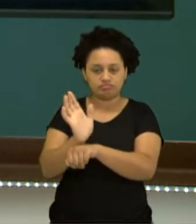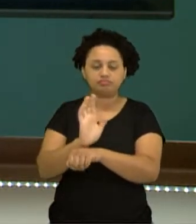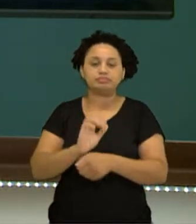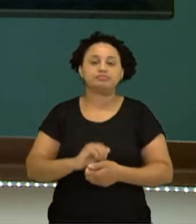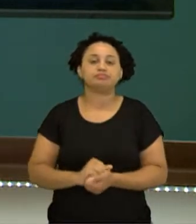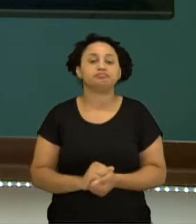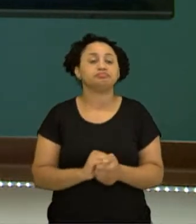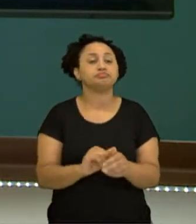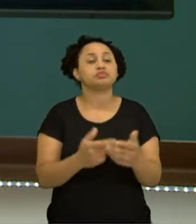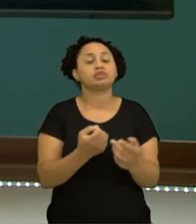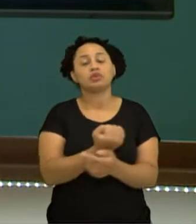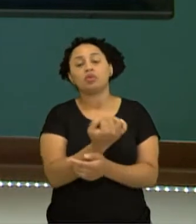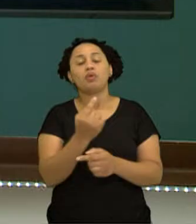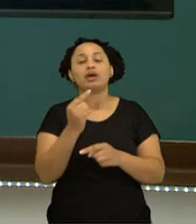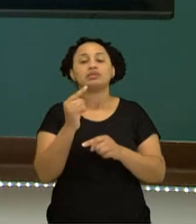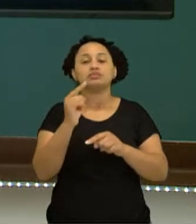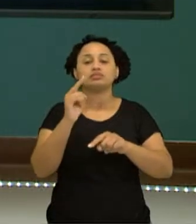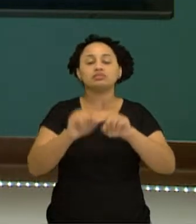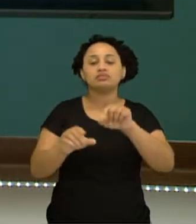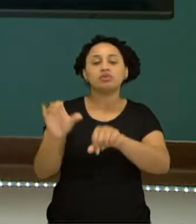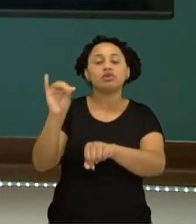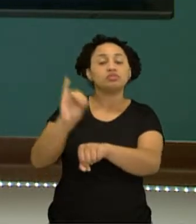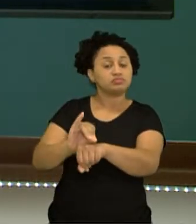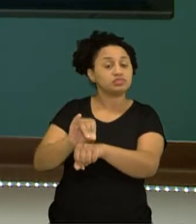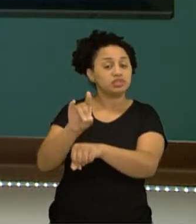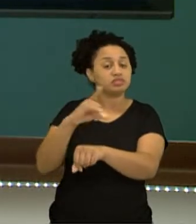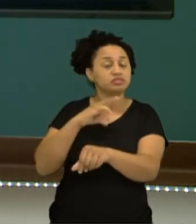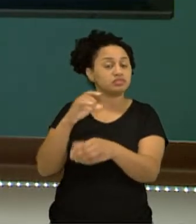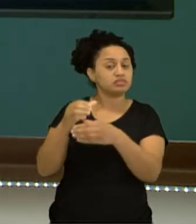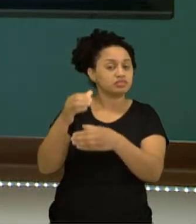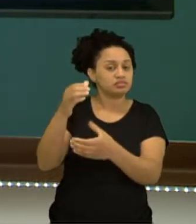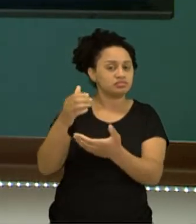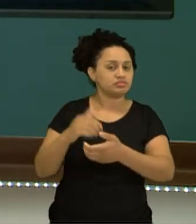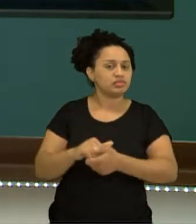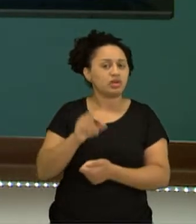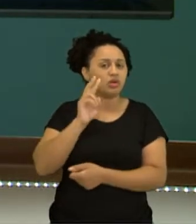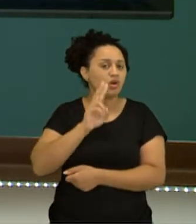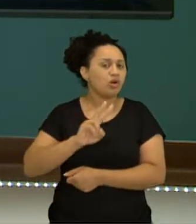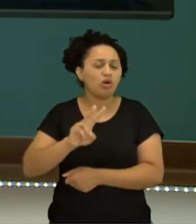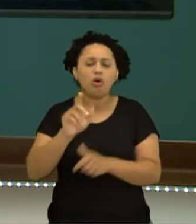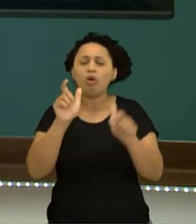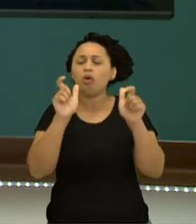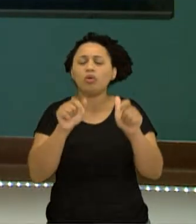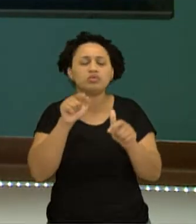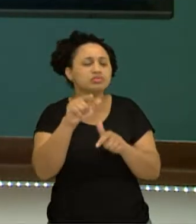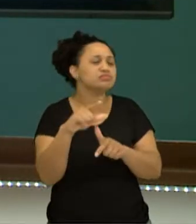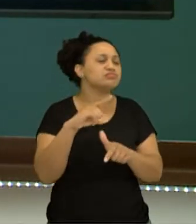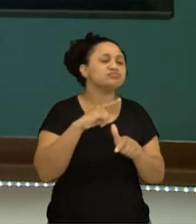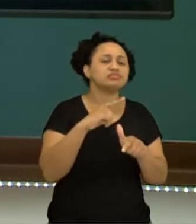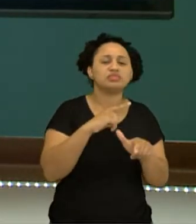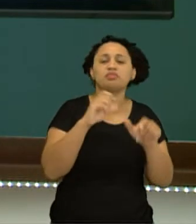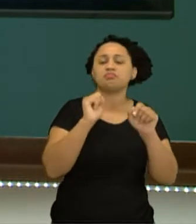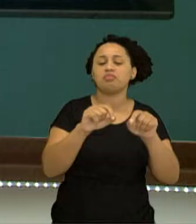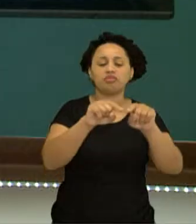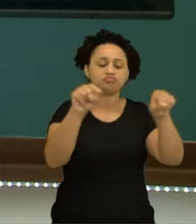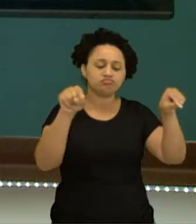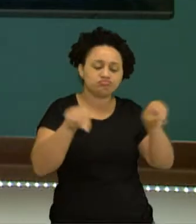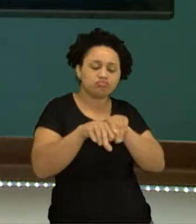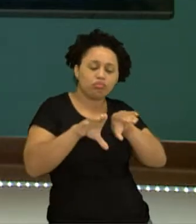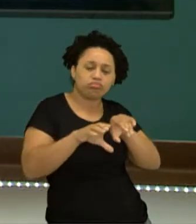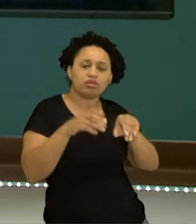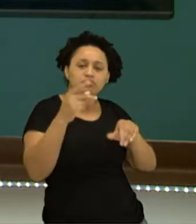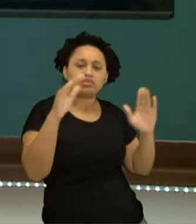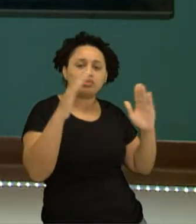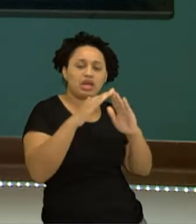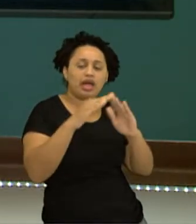Quais objetos que têm a forma de um cilindro? Faça um desafio, dê uma olhadinha, seja onde você estiver, pode ser na tua sala,